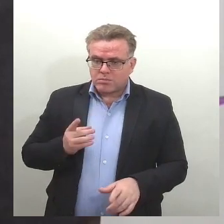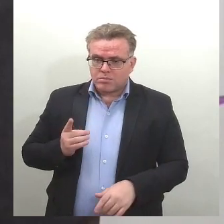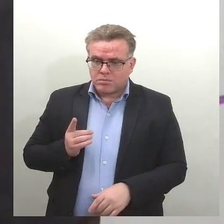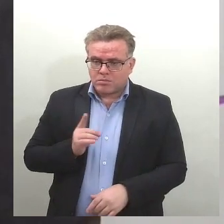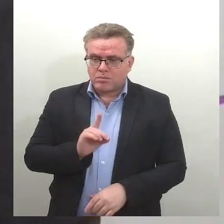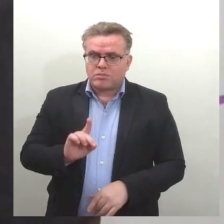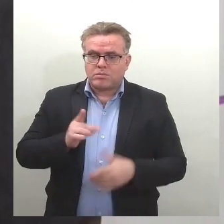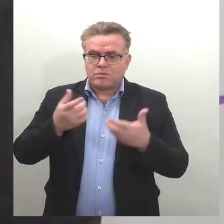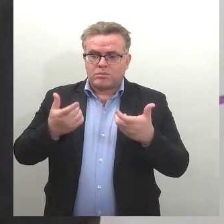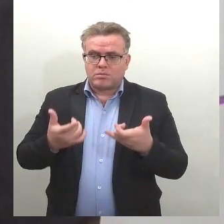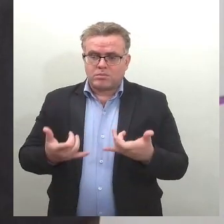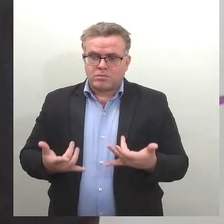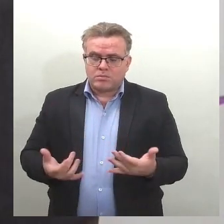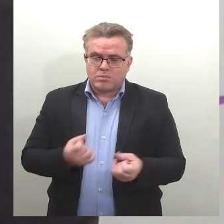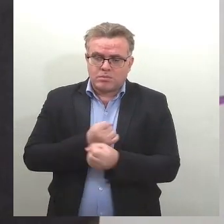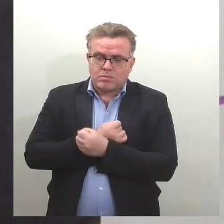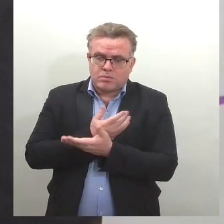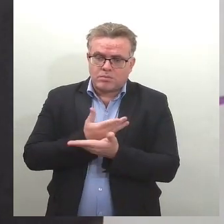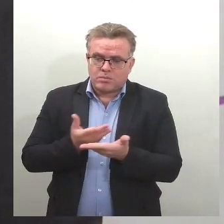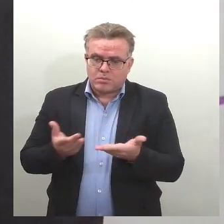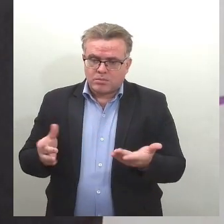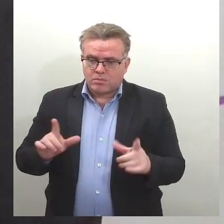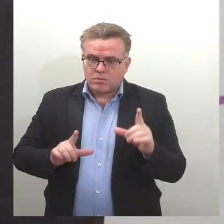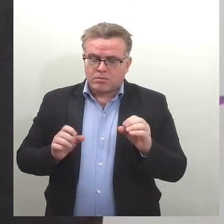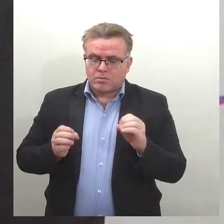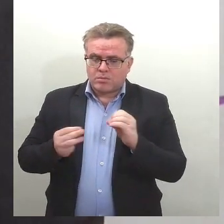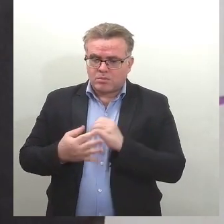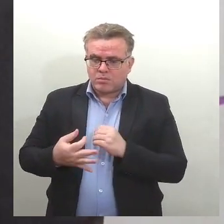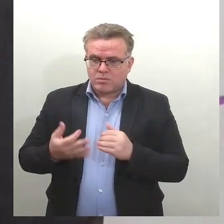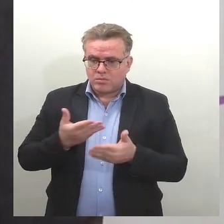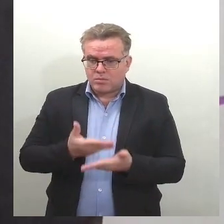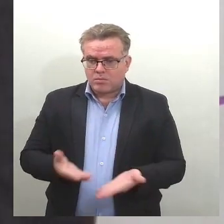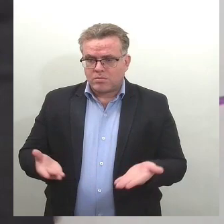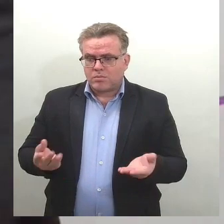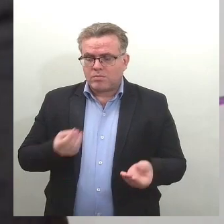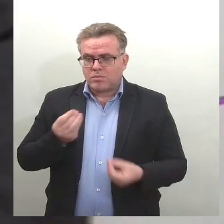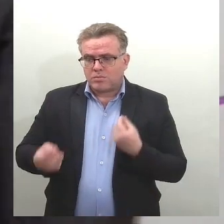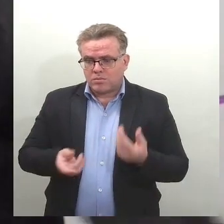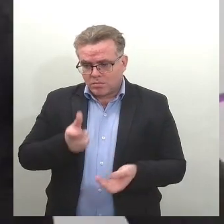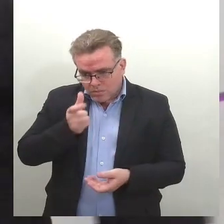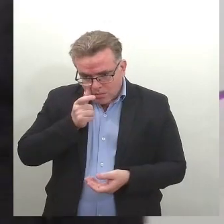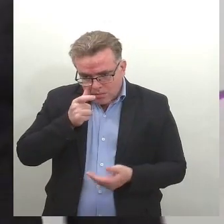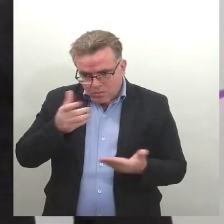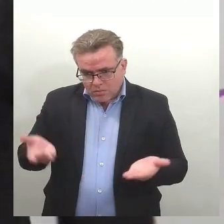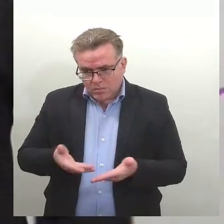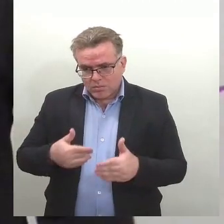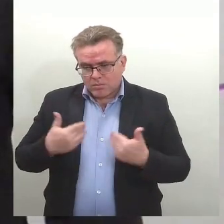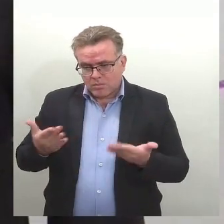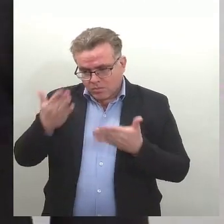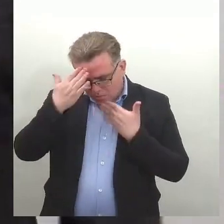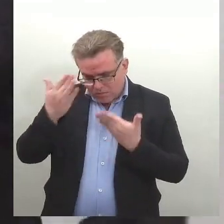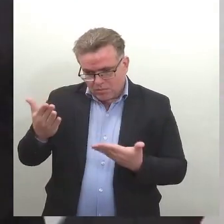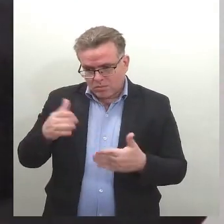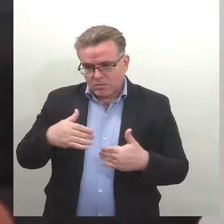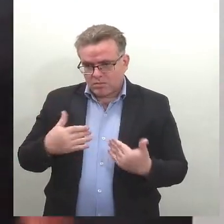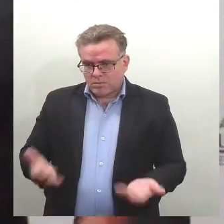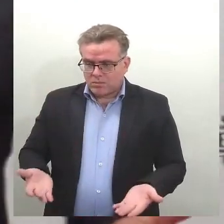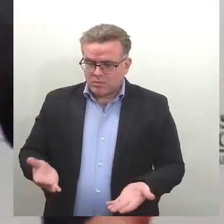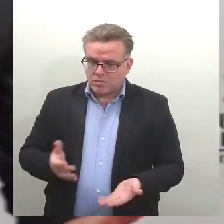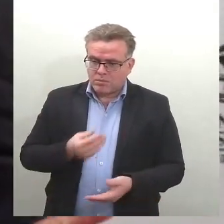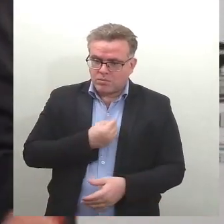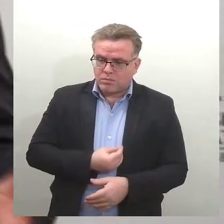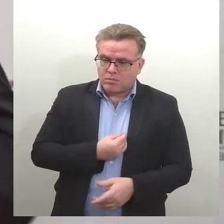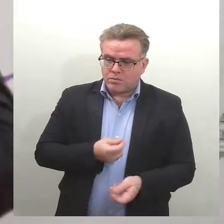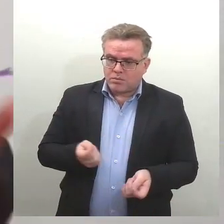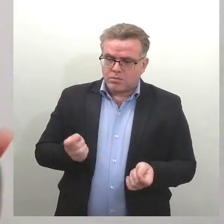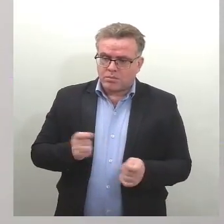TV Alese e a todos que estão nos assistindo nesse momento. Muito obrigado. Obrigado, deputado Chico, pela participação aqui no nosso programa hoje. Nós vamos